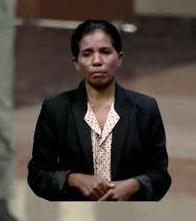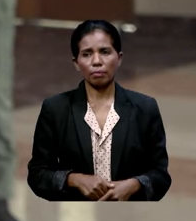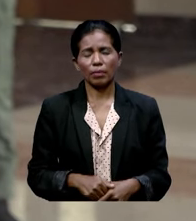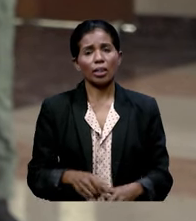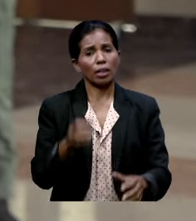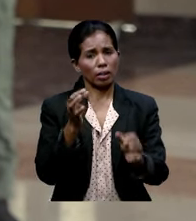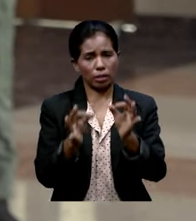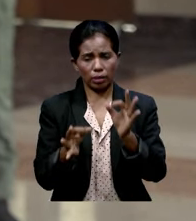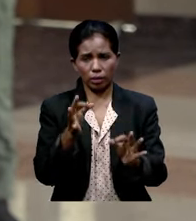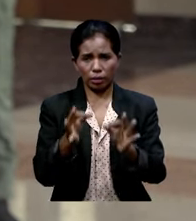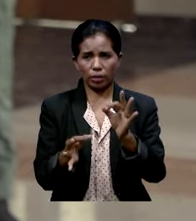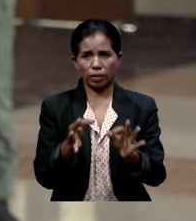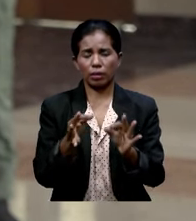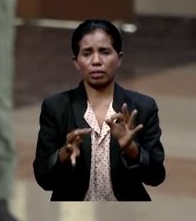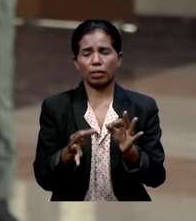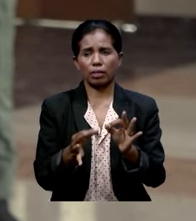Caricmaca.